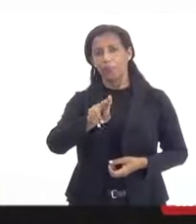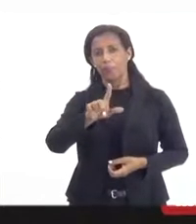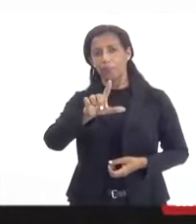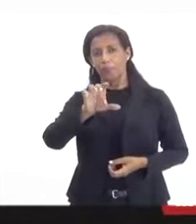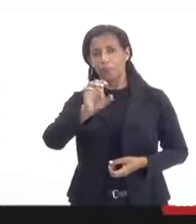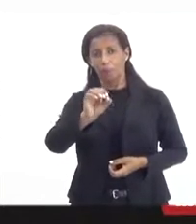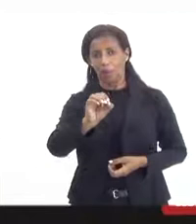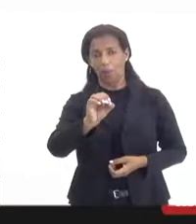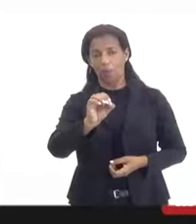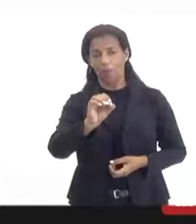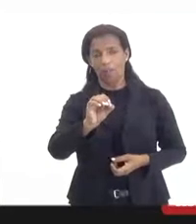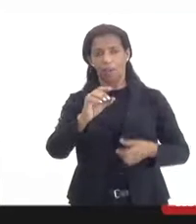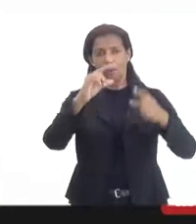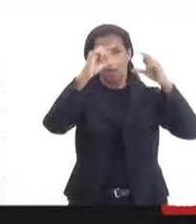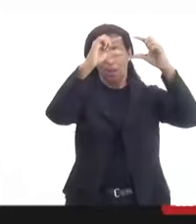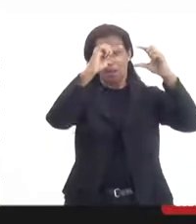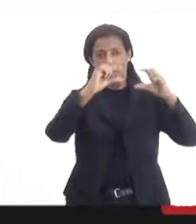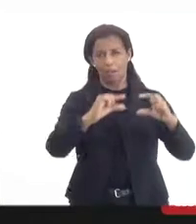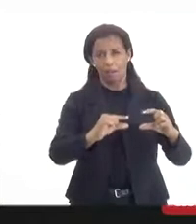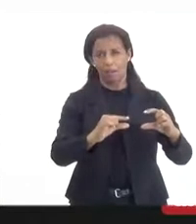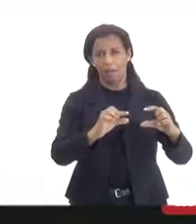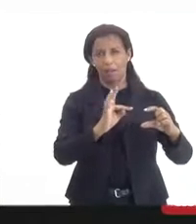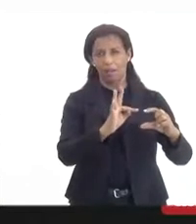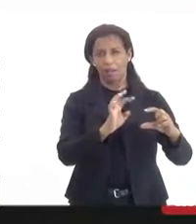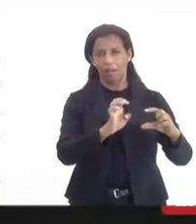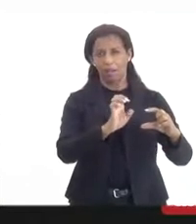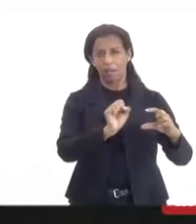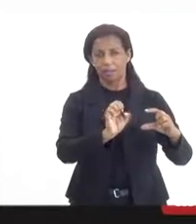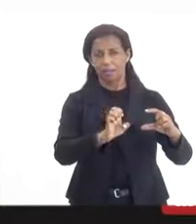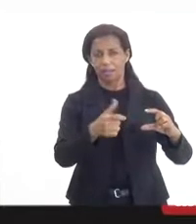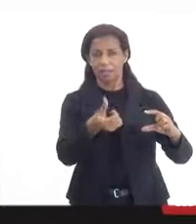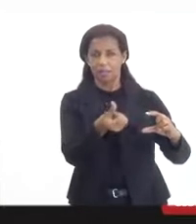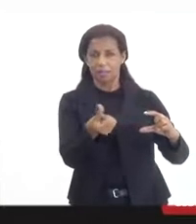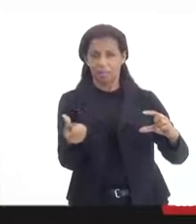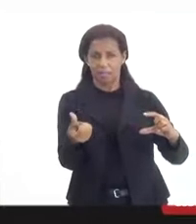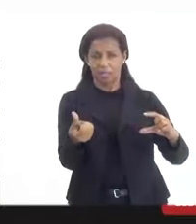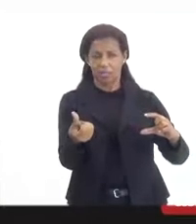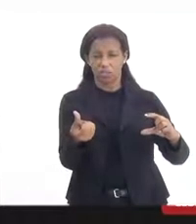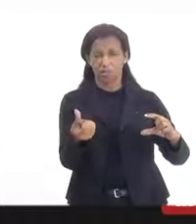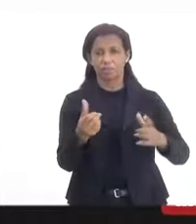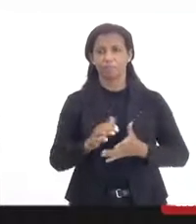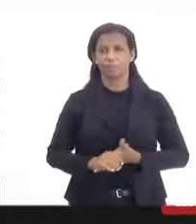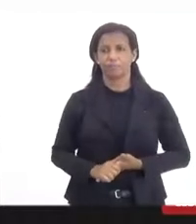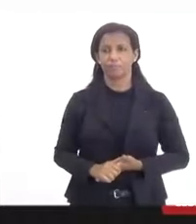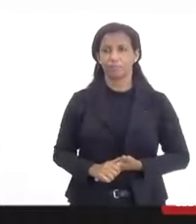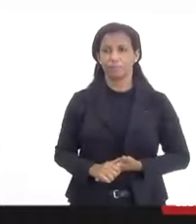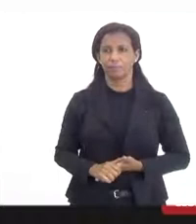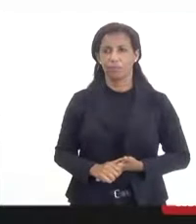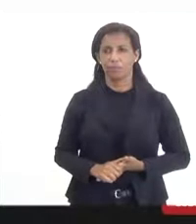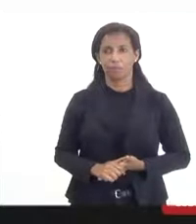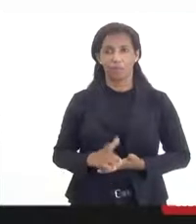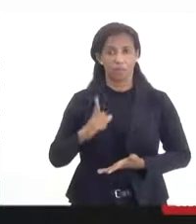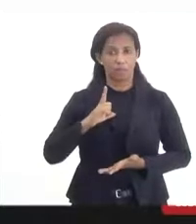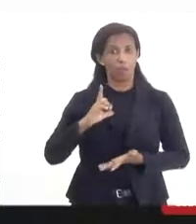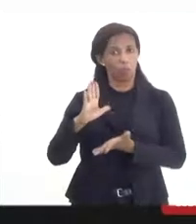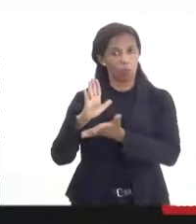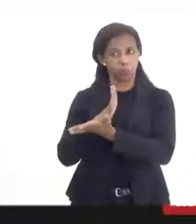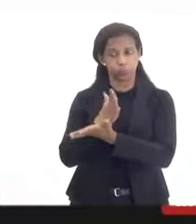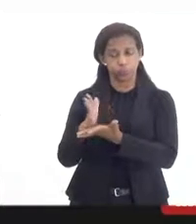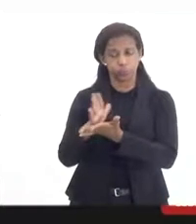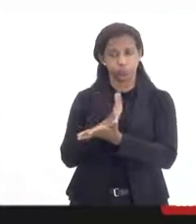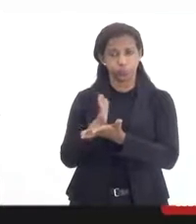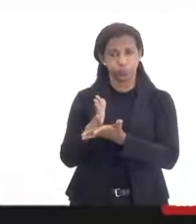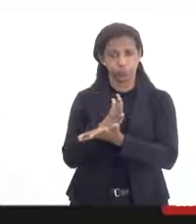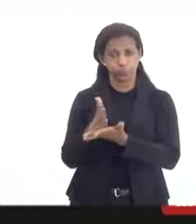tese 6. Né? Então, notem bem, aqui nós temos não um, mas alguns,